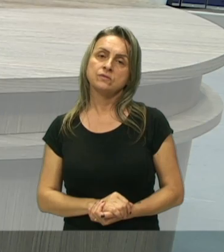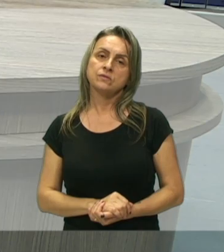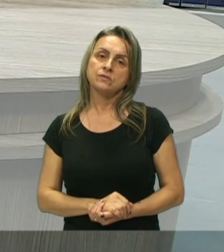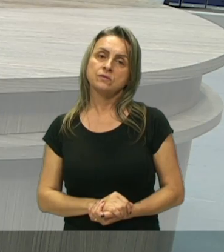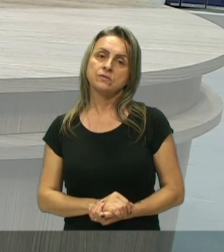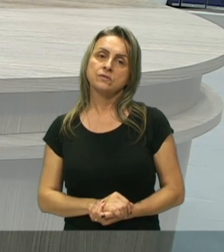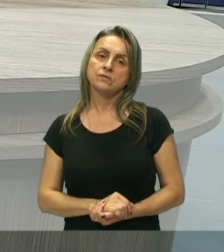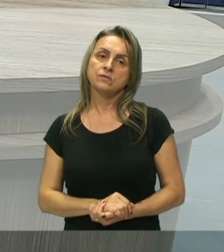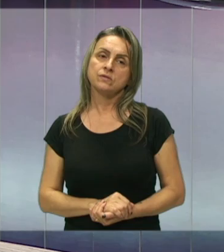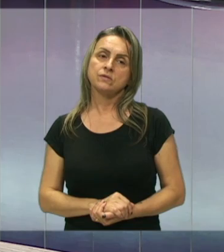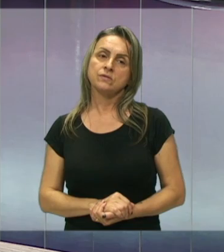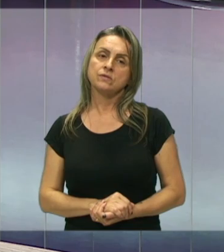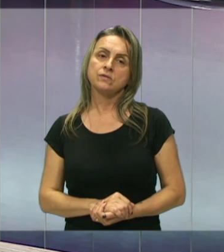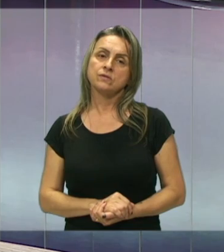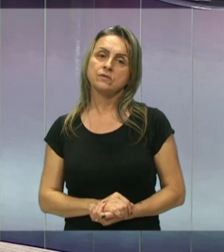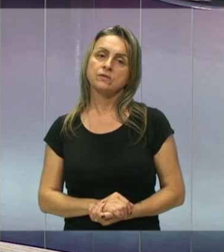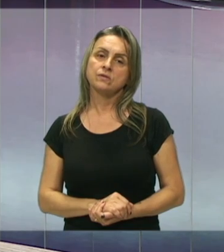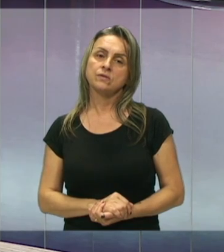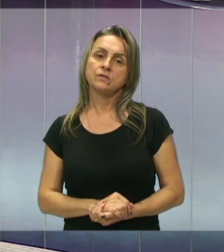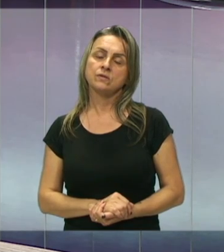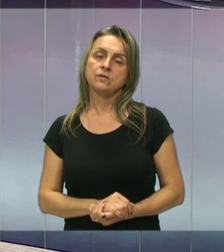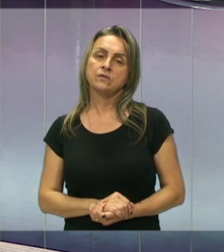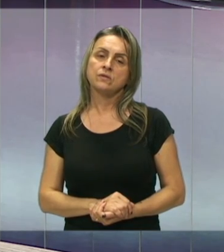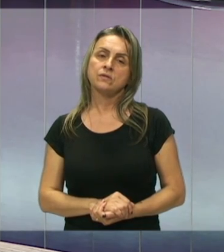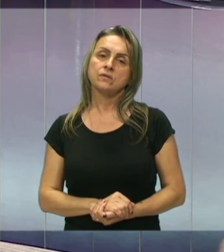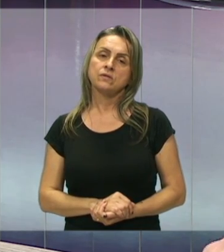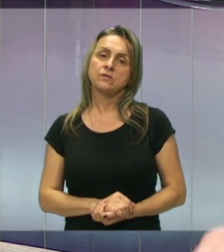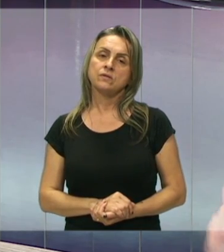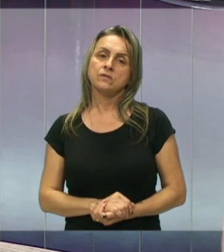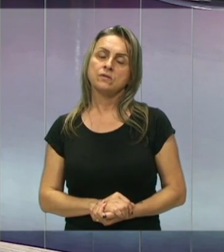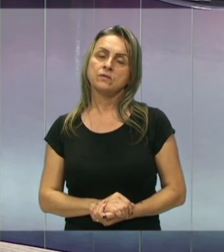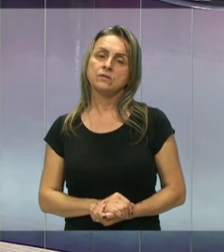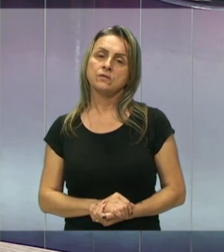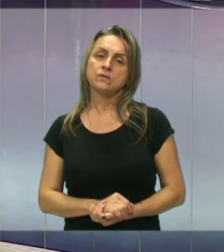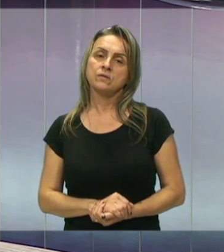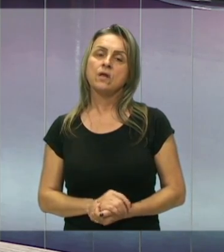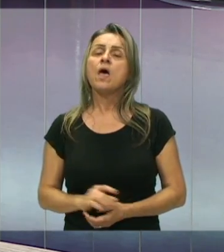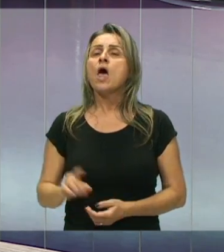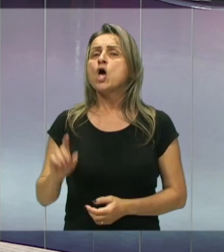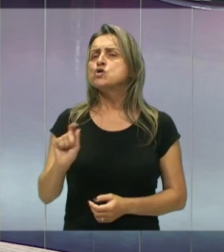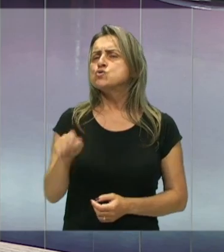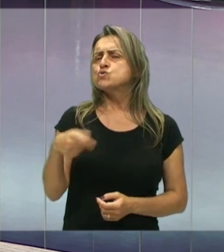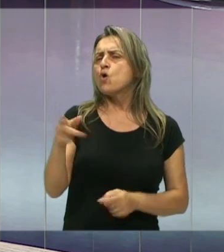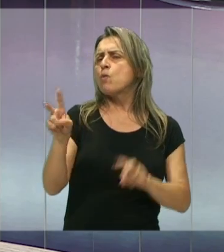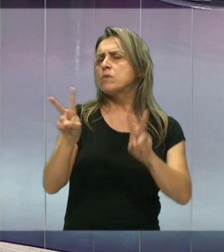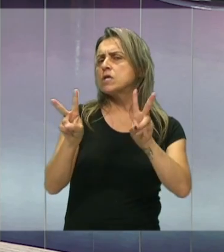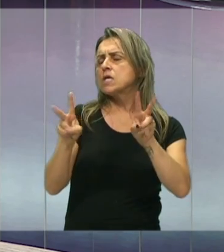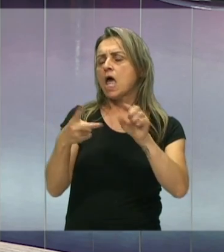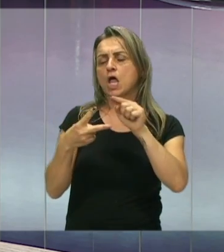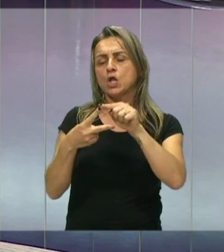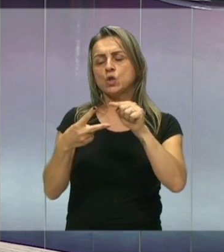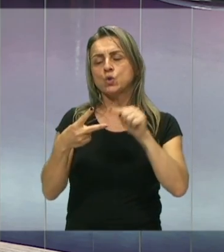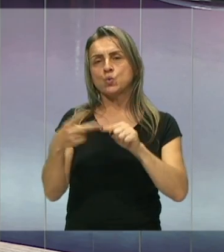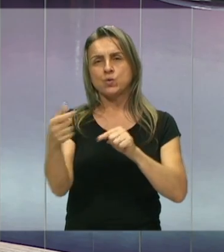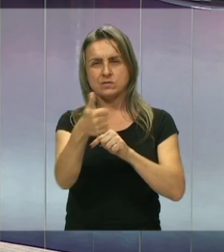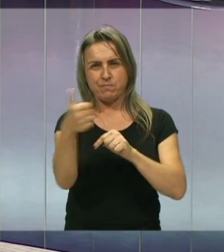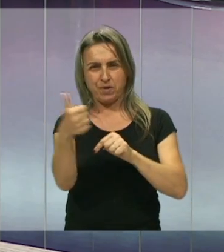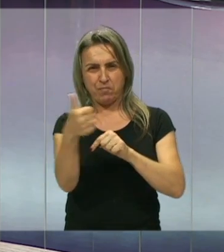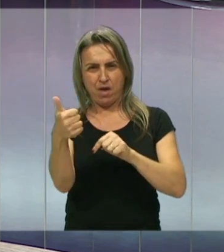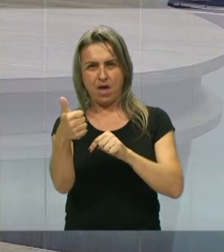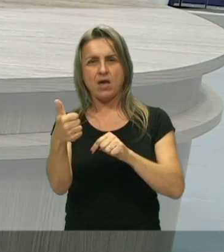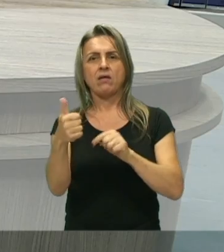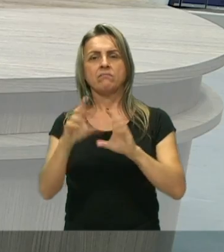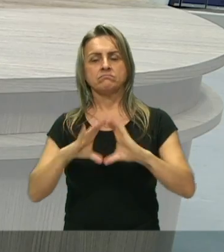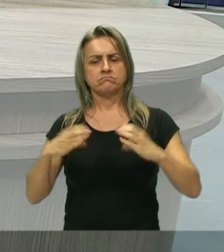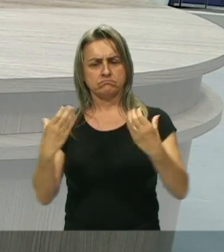local. E também a questão das articulações, de repente eu acho que para essas duas primeiras conferências já devem estar todos os grupos já mais ou